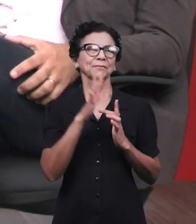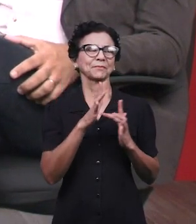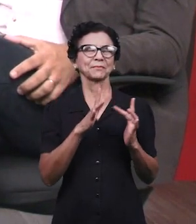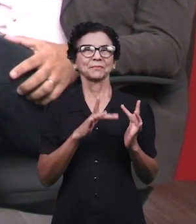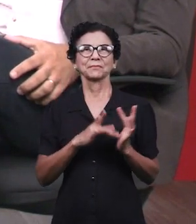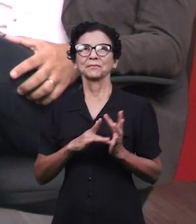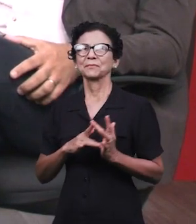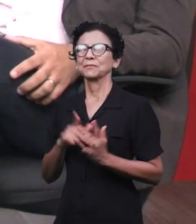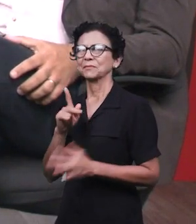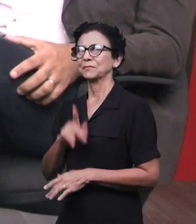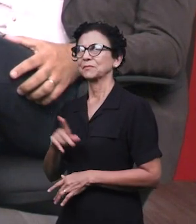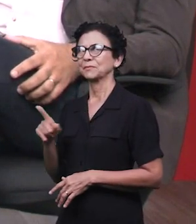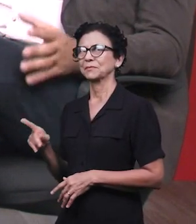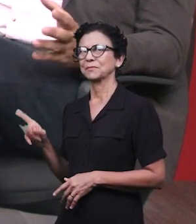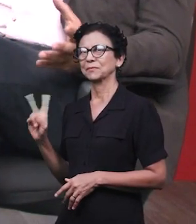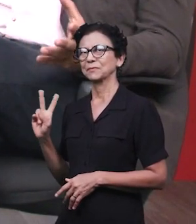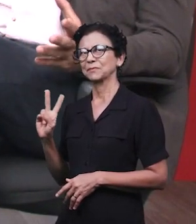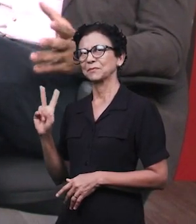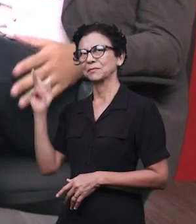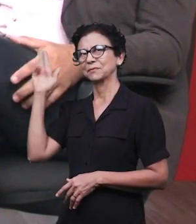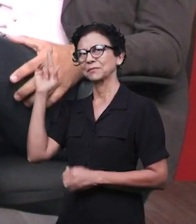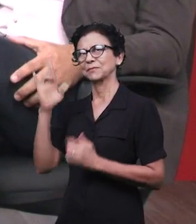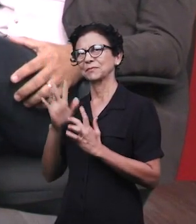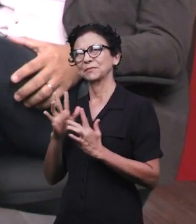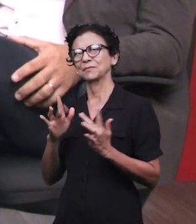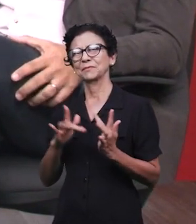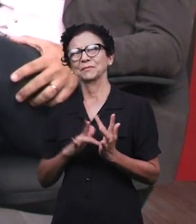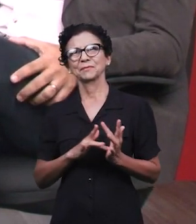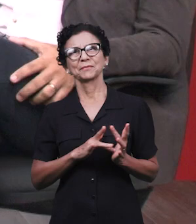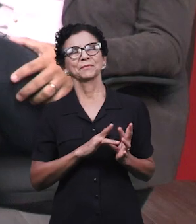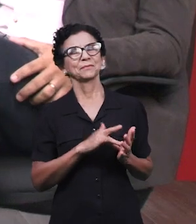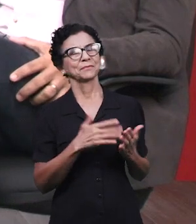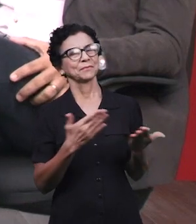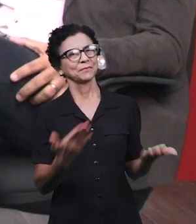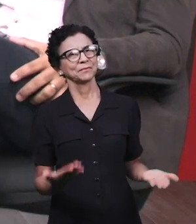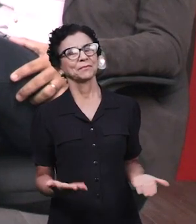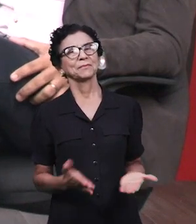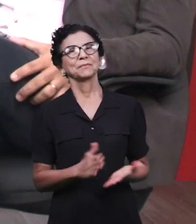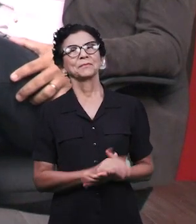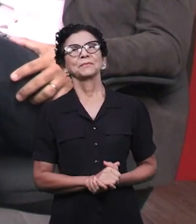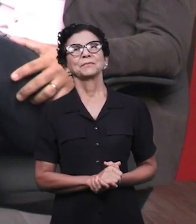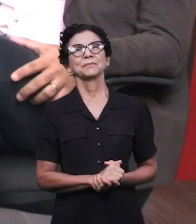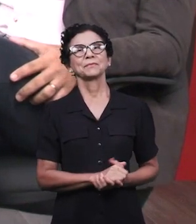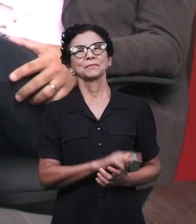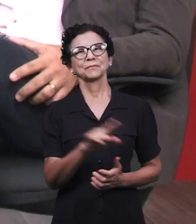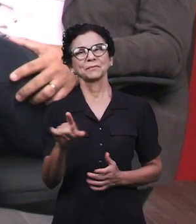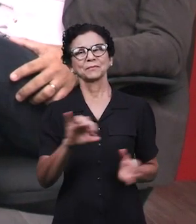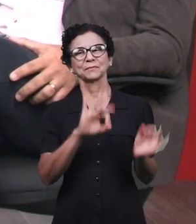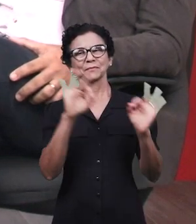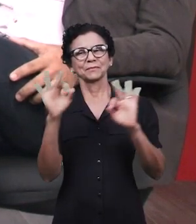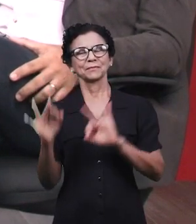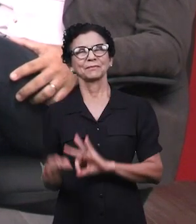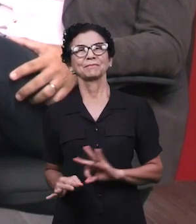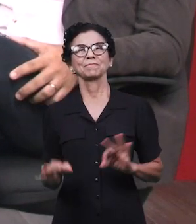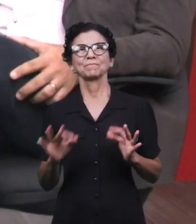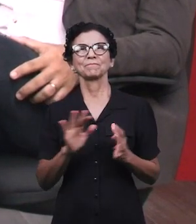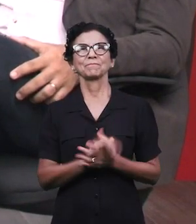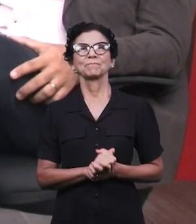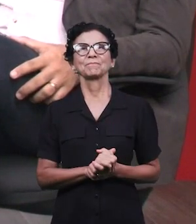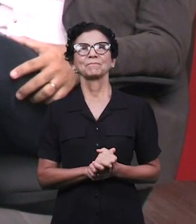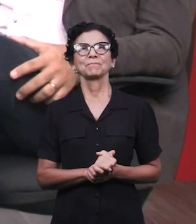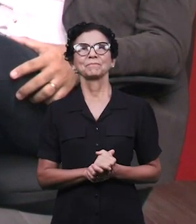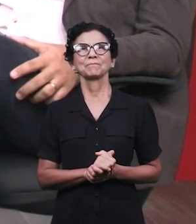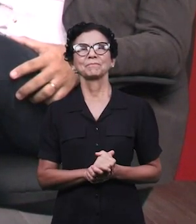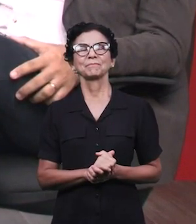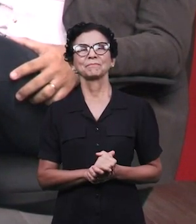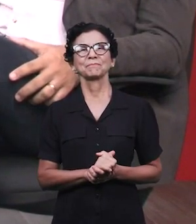ficar por aqui. Pai do Senhor, os irmãos, Pai do Senhor, os que nos assistem. Paz do Senhor, Vinícius, a paz do Senhor a todos